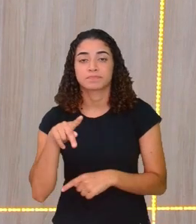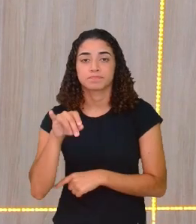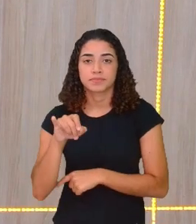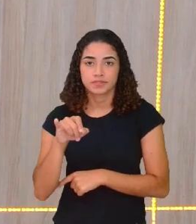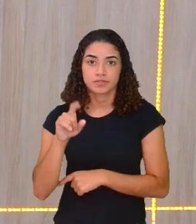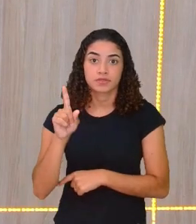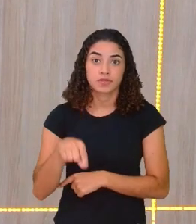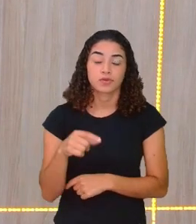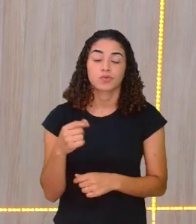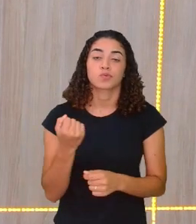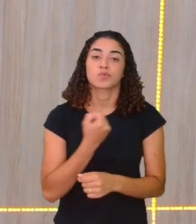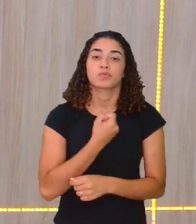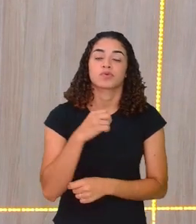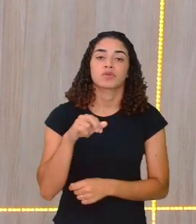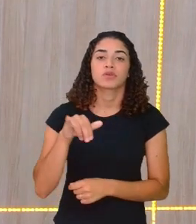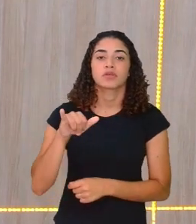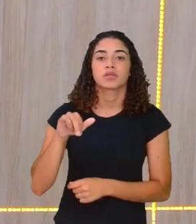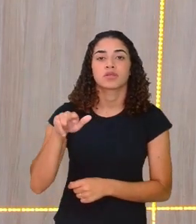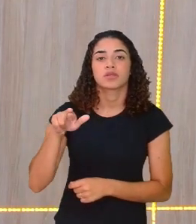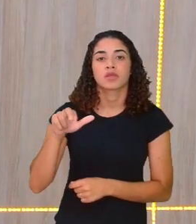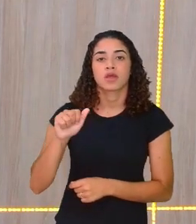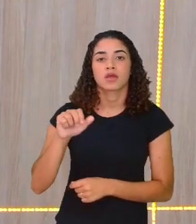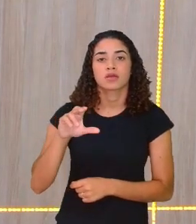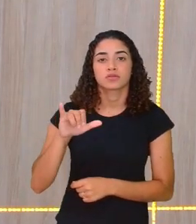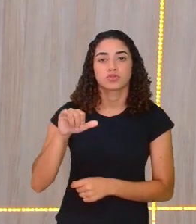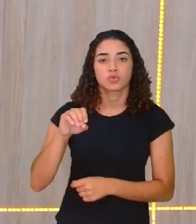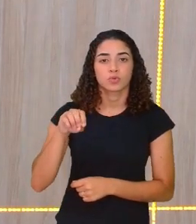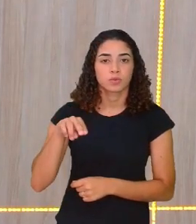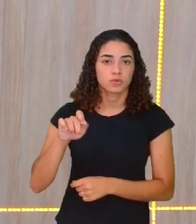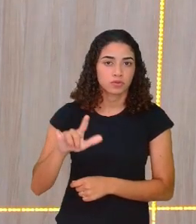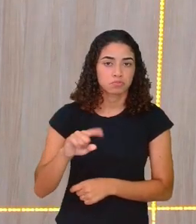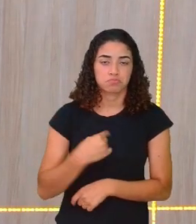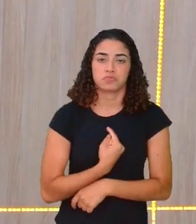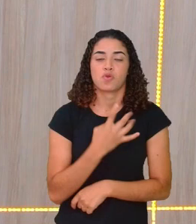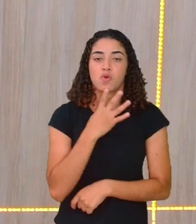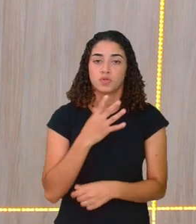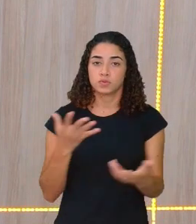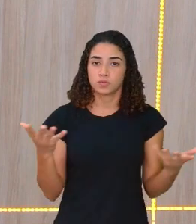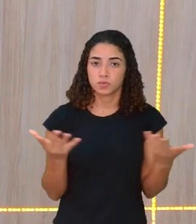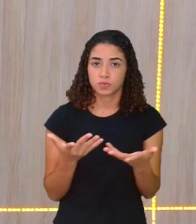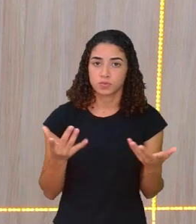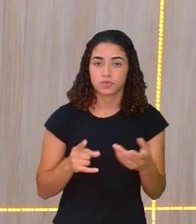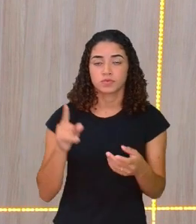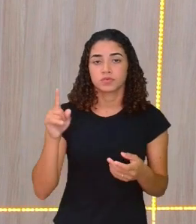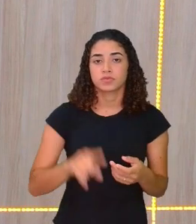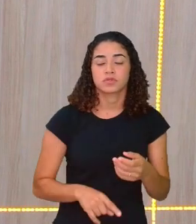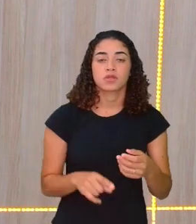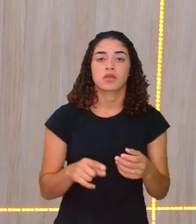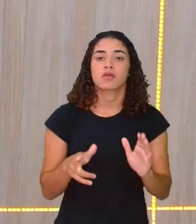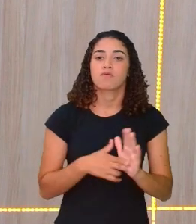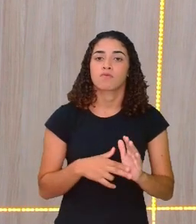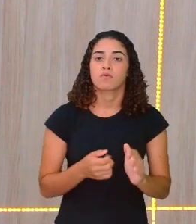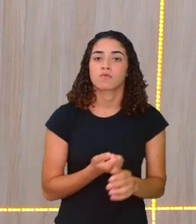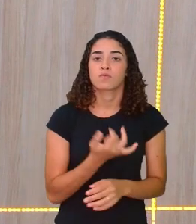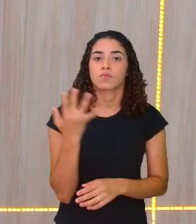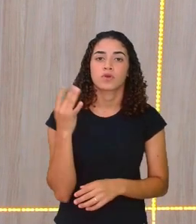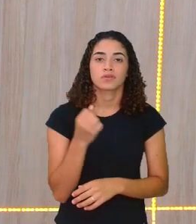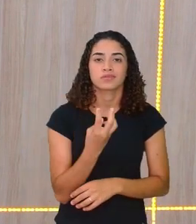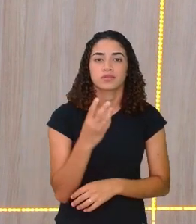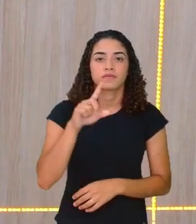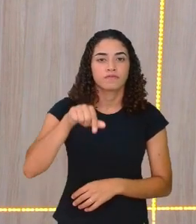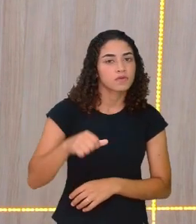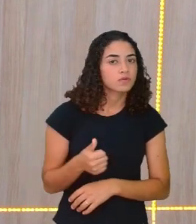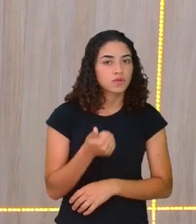esse número irracional que conhecemos hoje. E ele equivale arredondamente, né? Arredondando aproximadamente